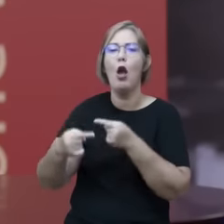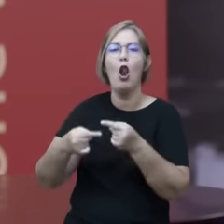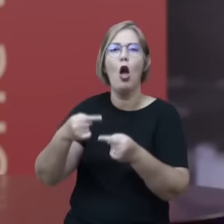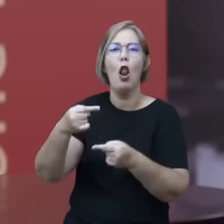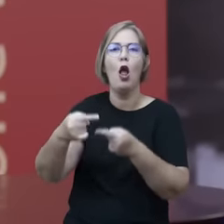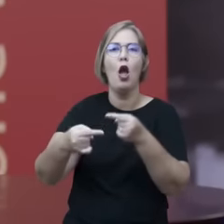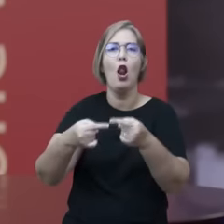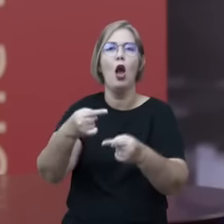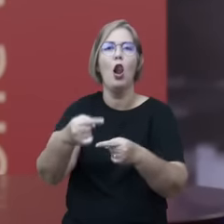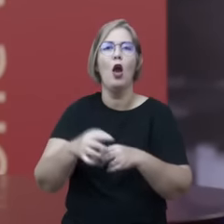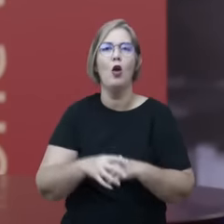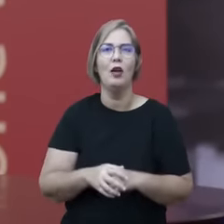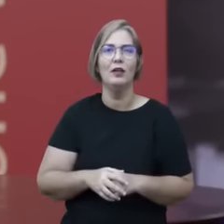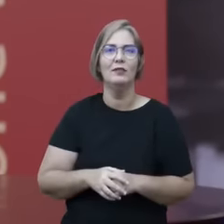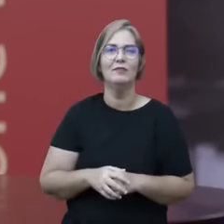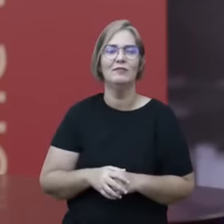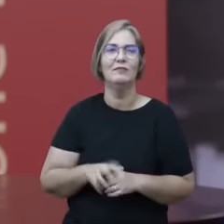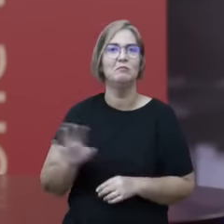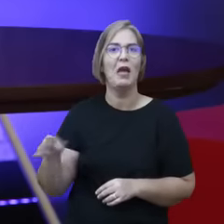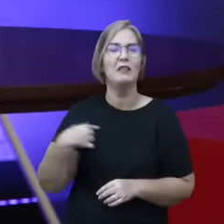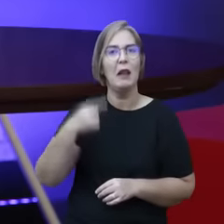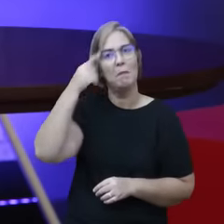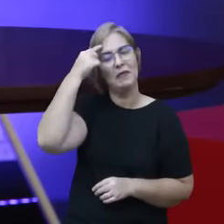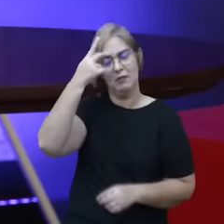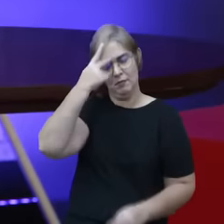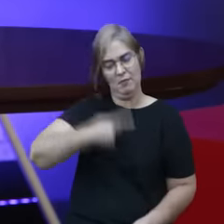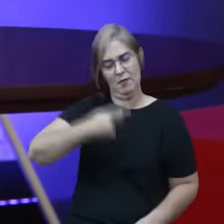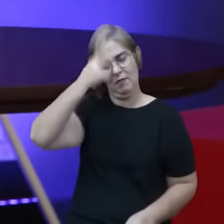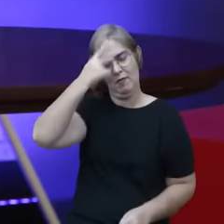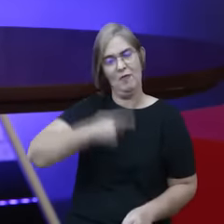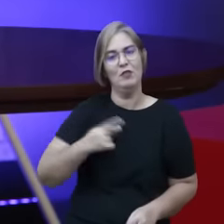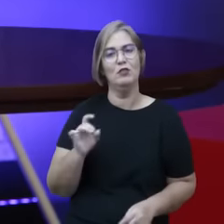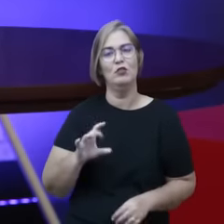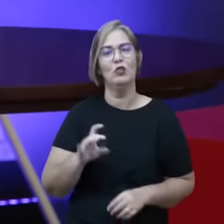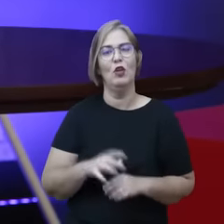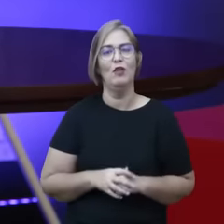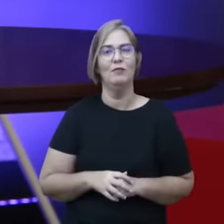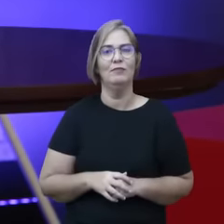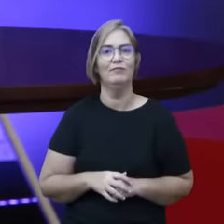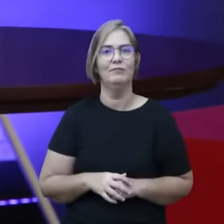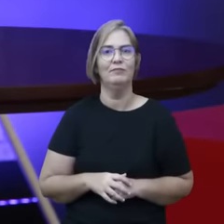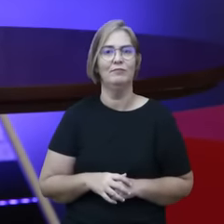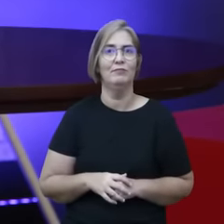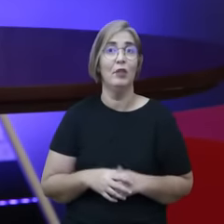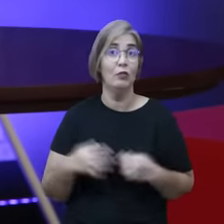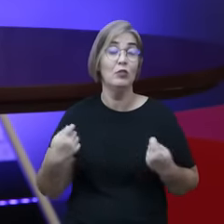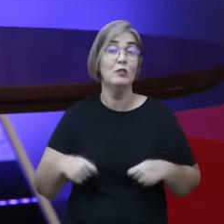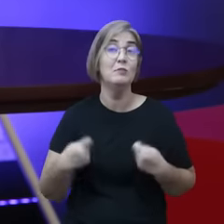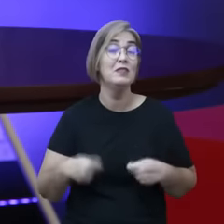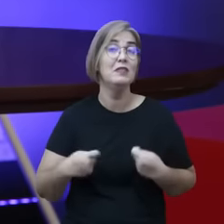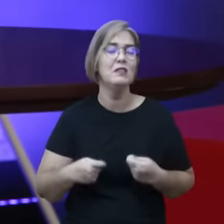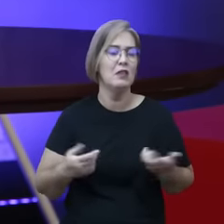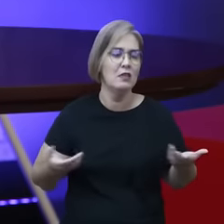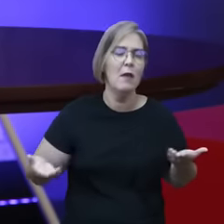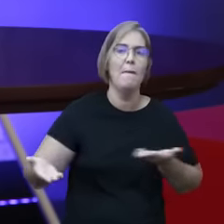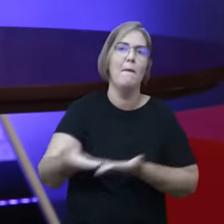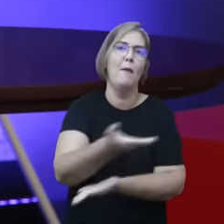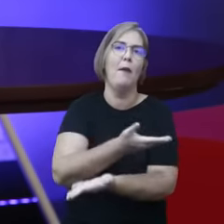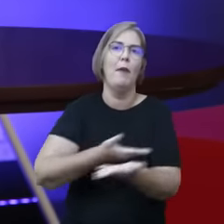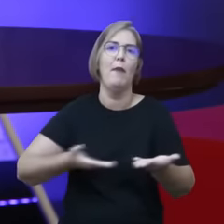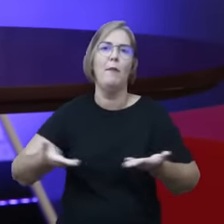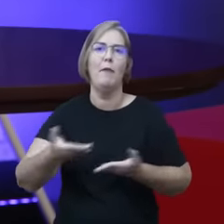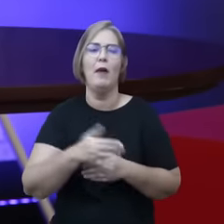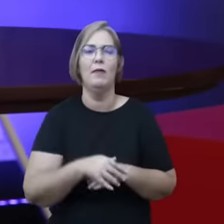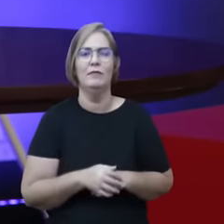as questões cruciais que se colocam diante de nós. Então o tema do divertimento é o jogo, é o jogo, o jogo no sentido